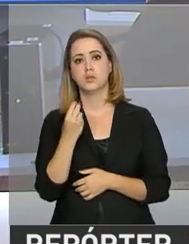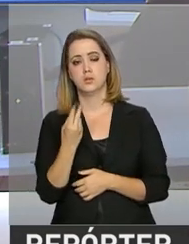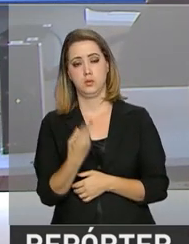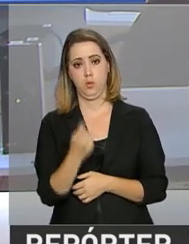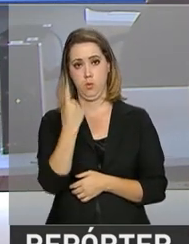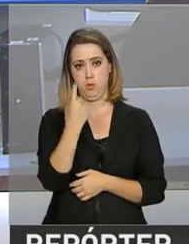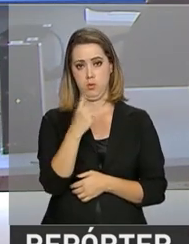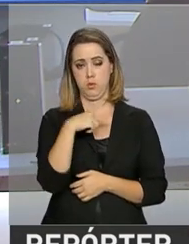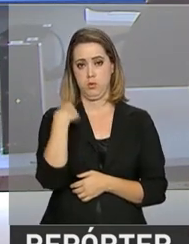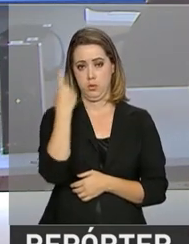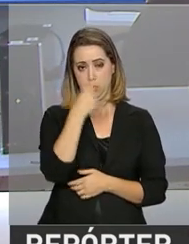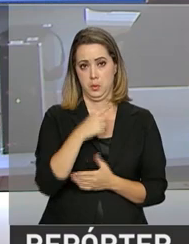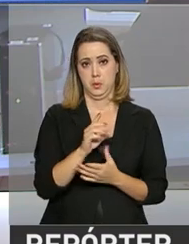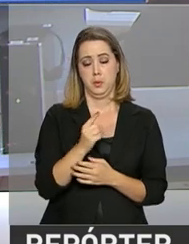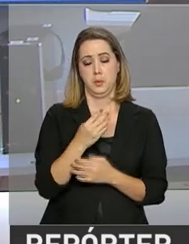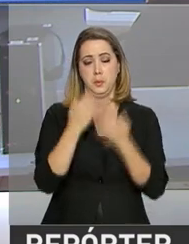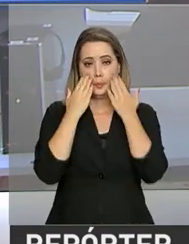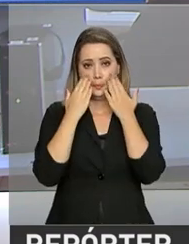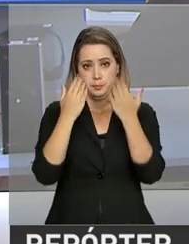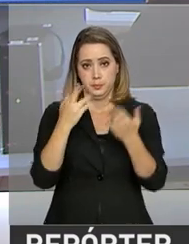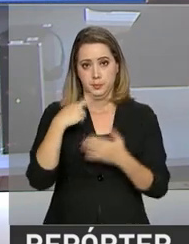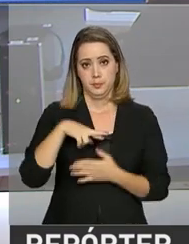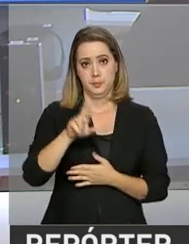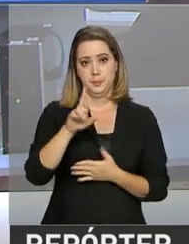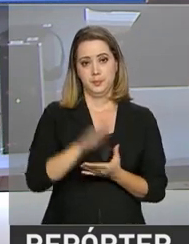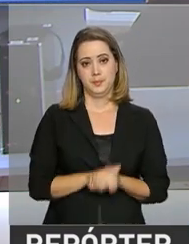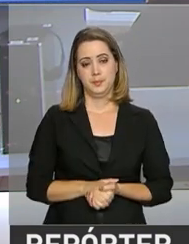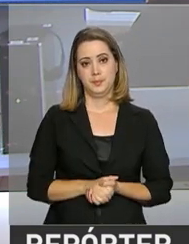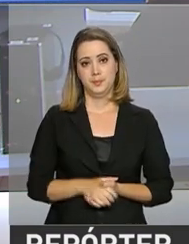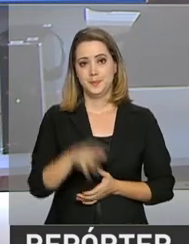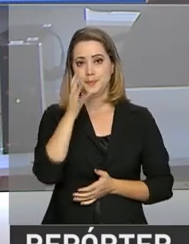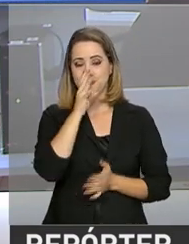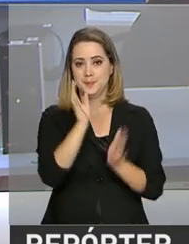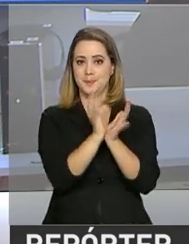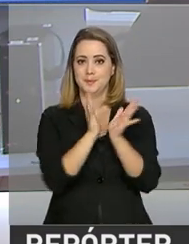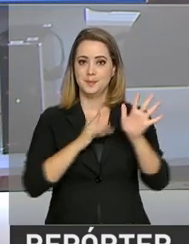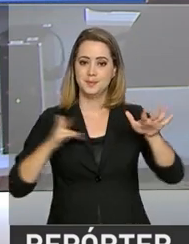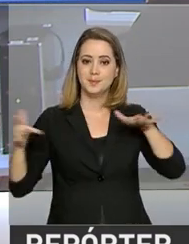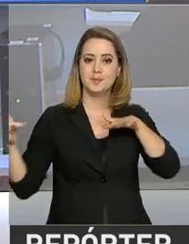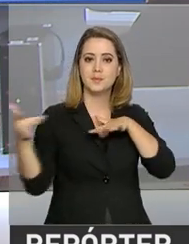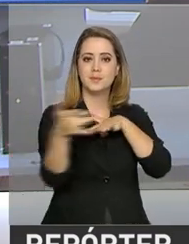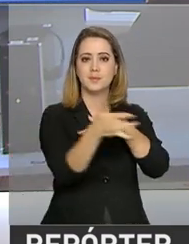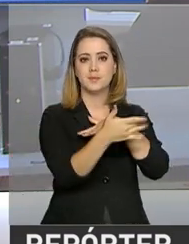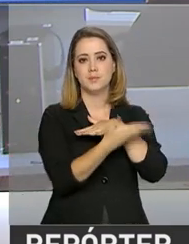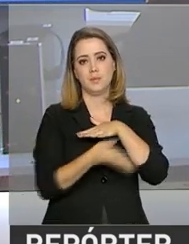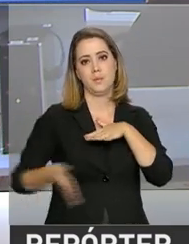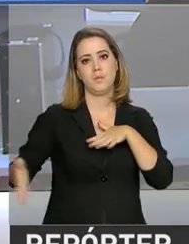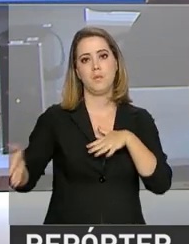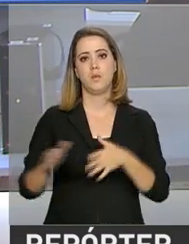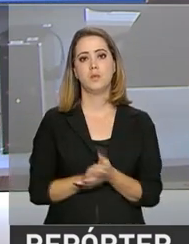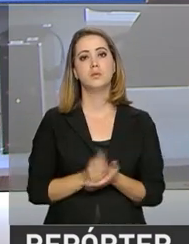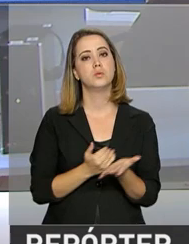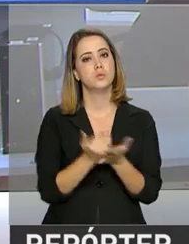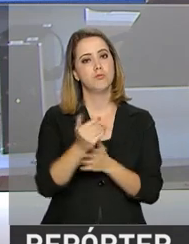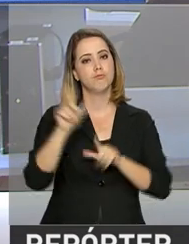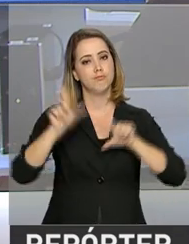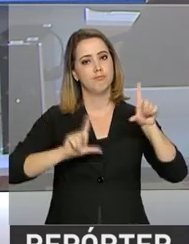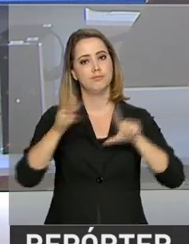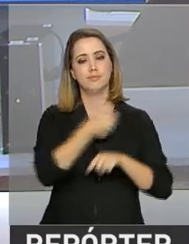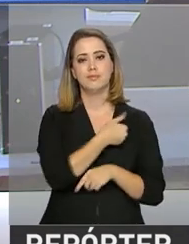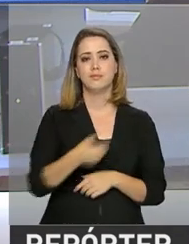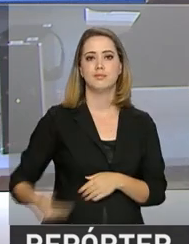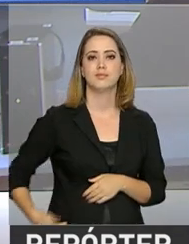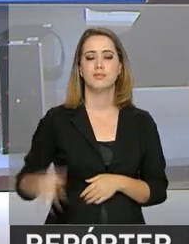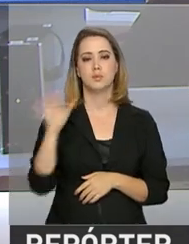ou daqui a 1 hora na próxima edição do repórter NBR acompanha as novidades também Pelas nossas redes sociais e continue com a gente na